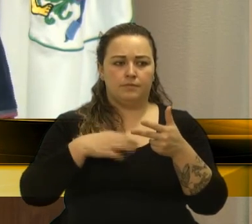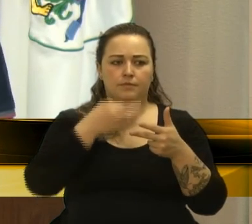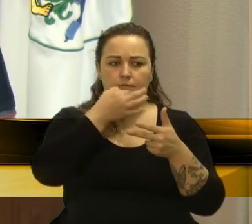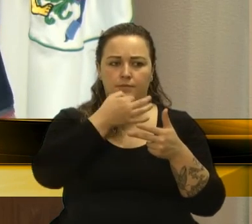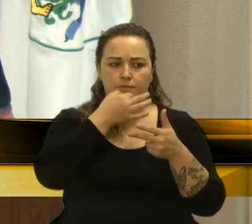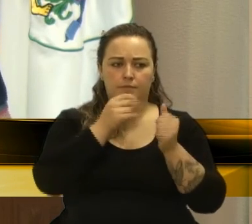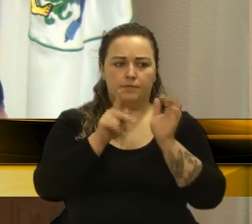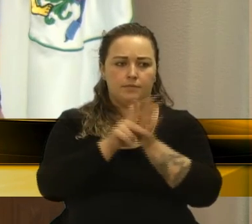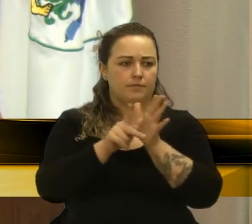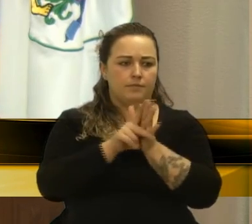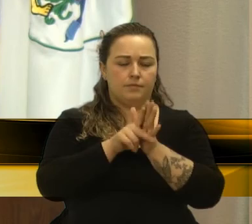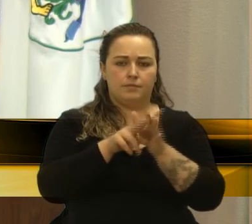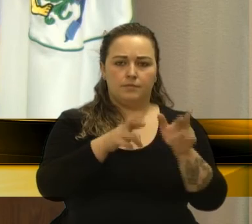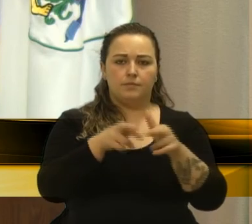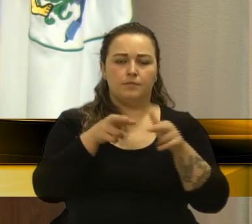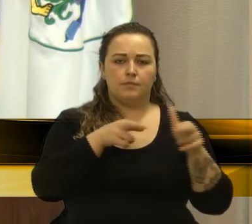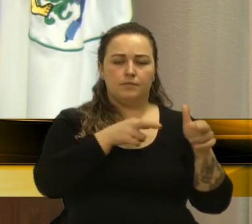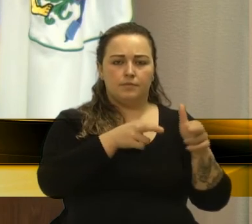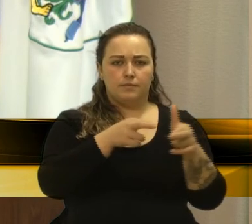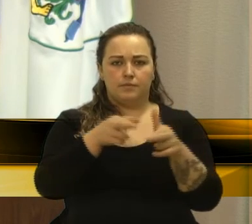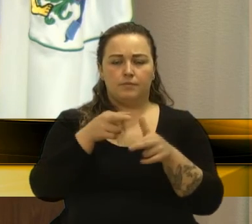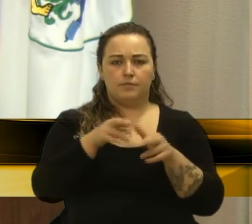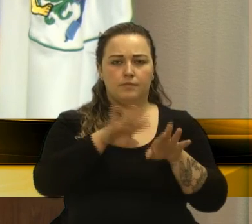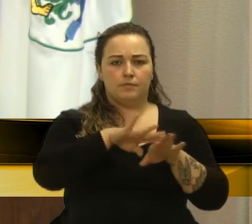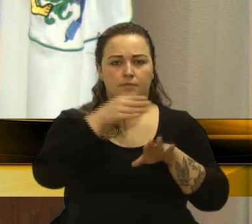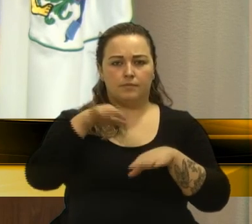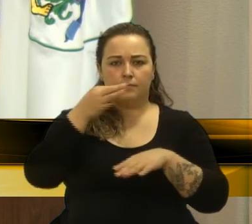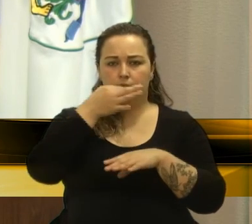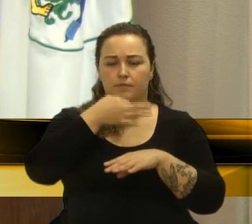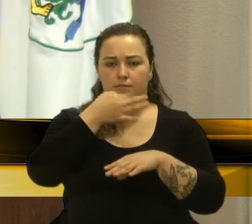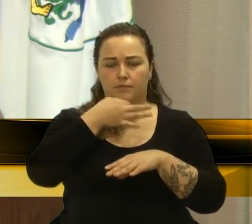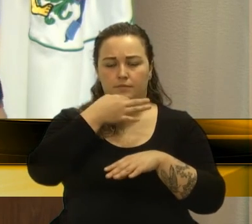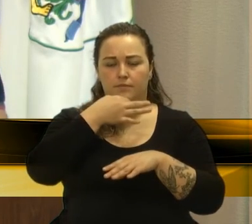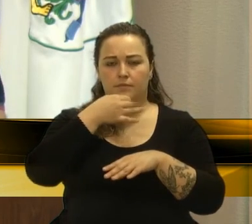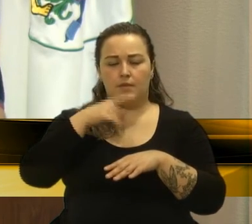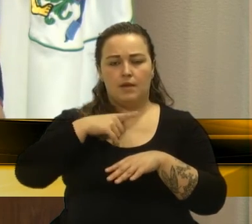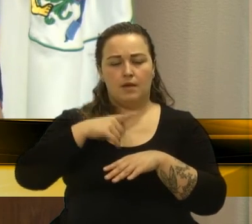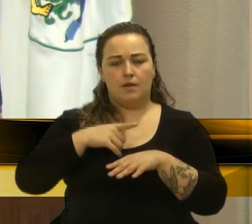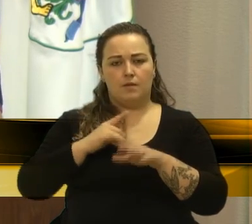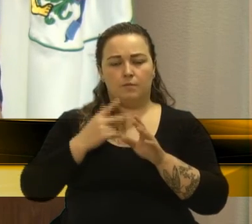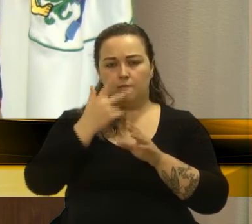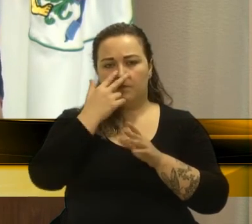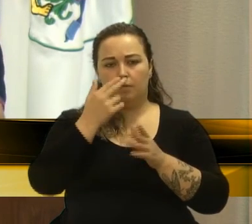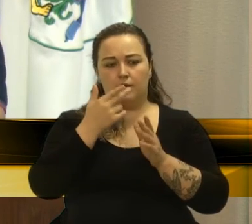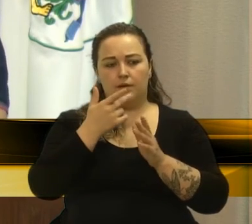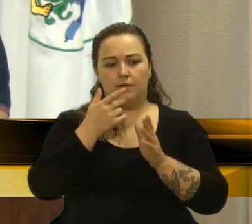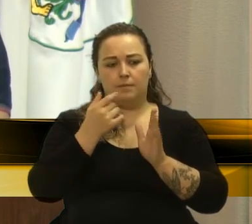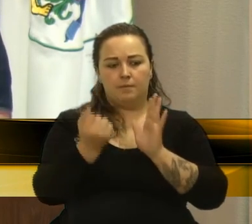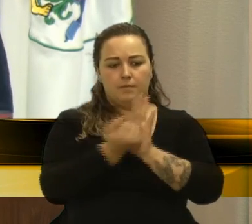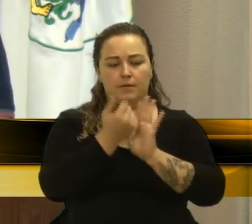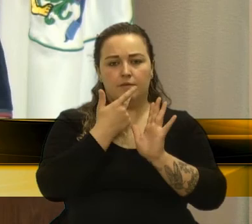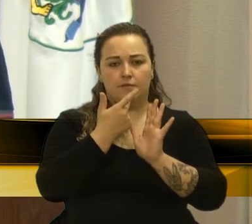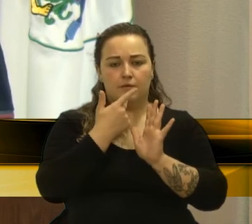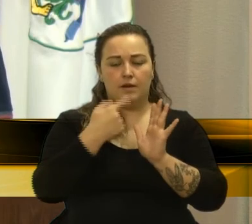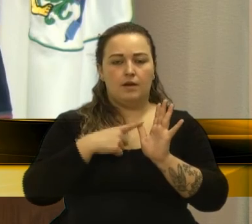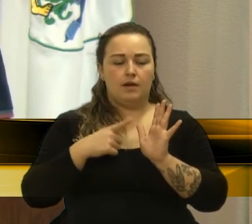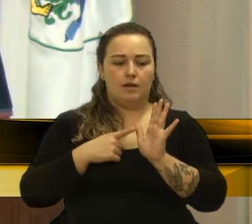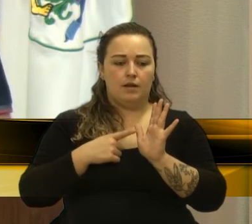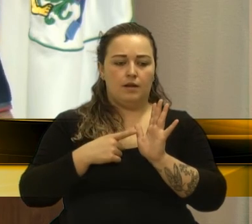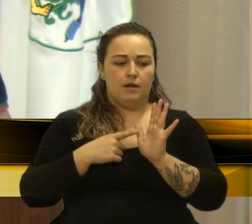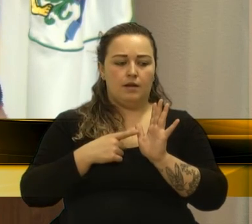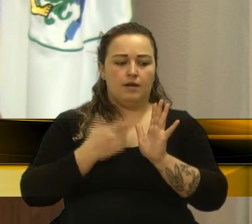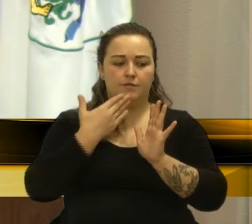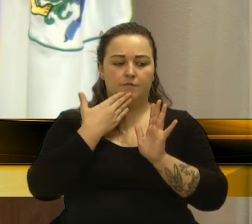é um batalhão da região da Serra. Então fica ainda o meu registro aqui a favor do aparelhamento da área de